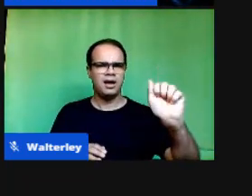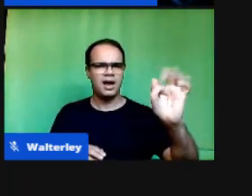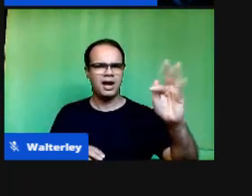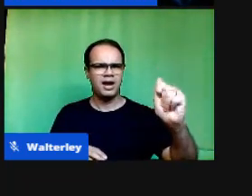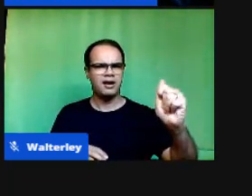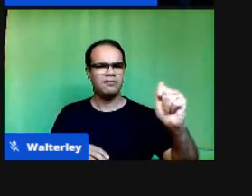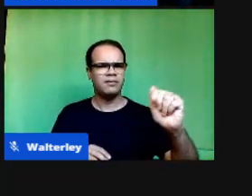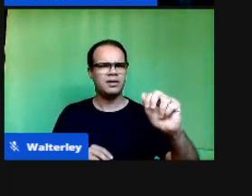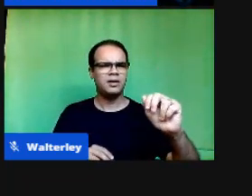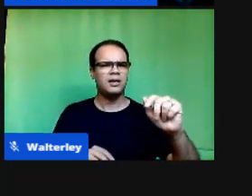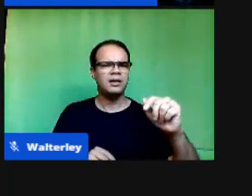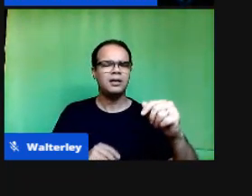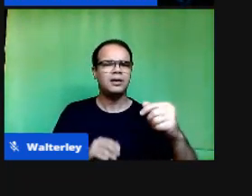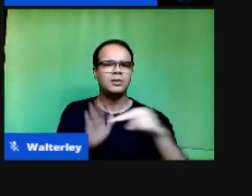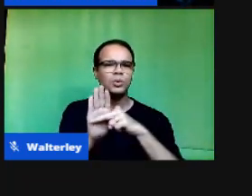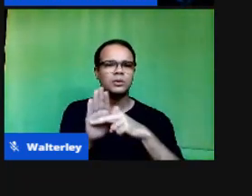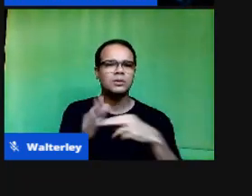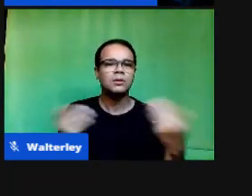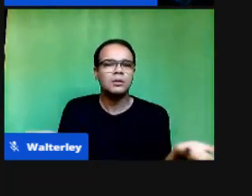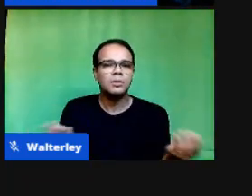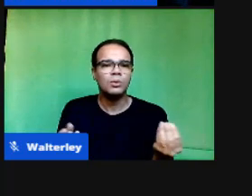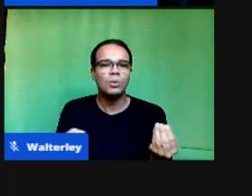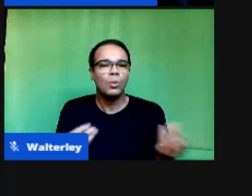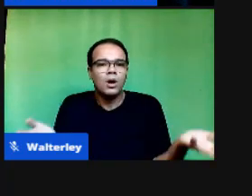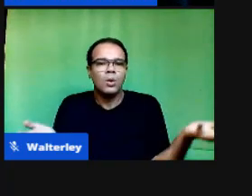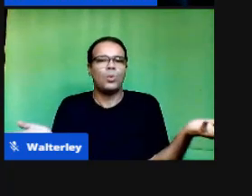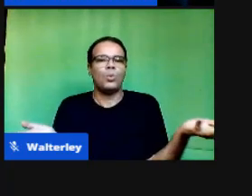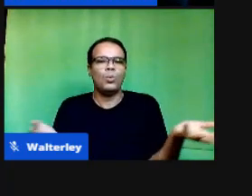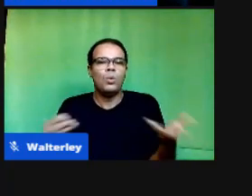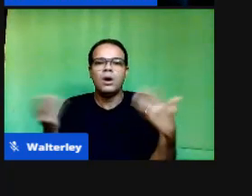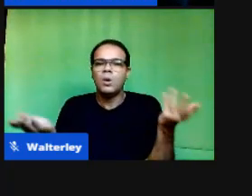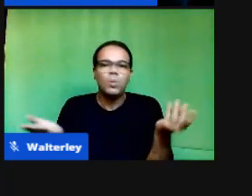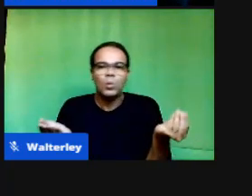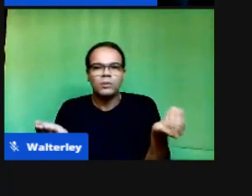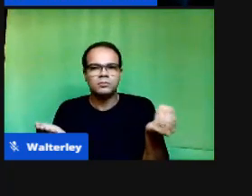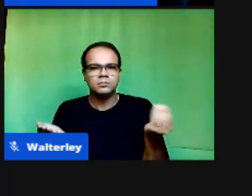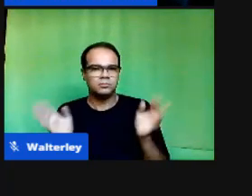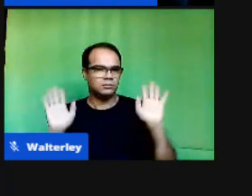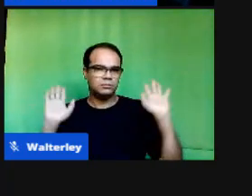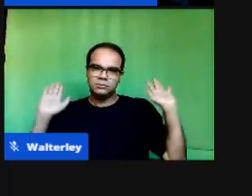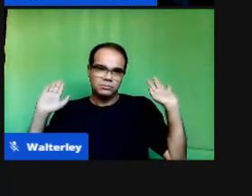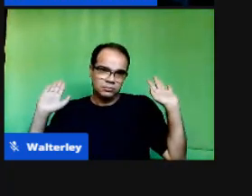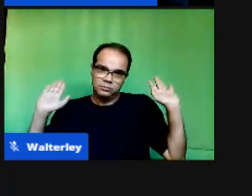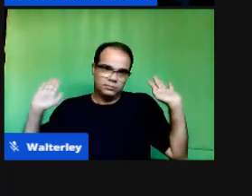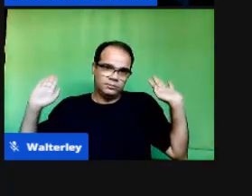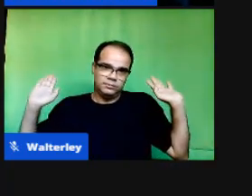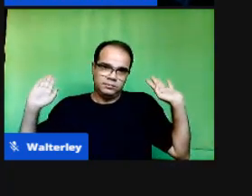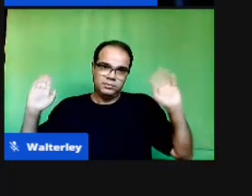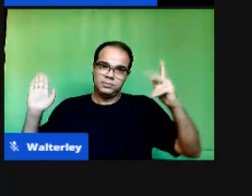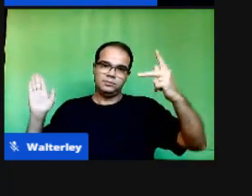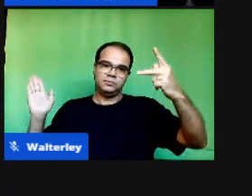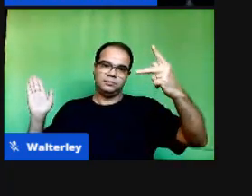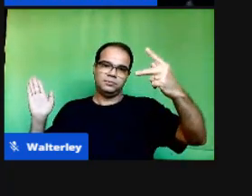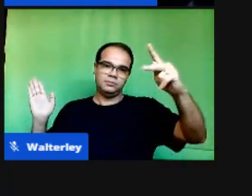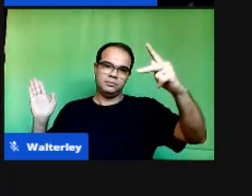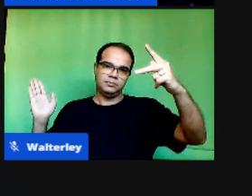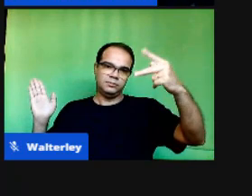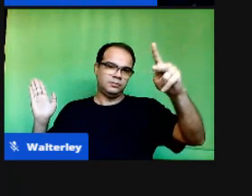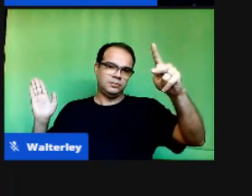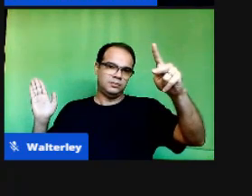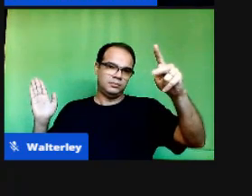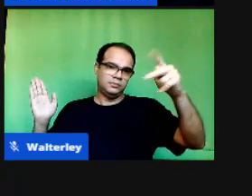da vida é sua. Você sabe o que precisa melhorar. Você pode não saber como fazer para melhorar, mas você pode, a partir